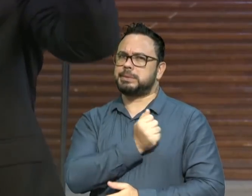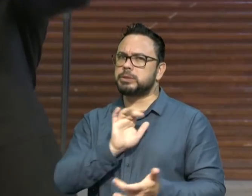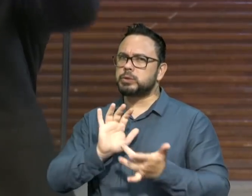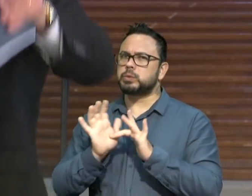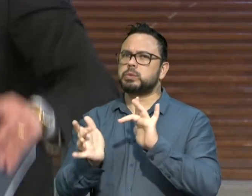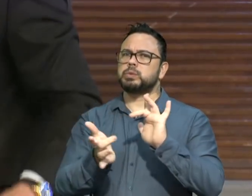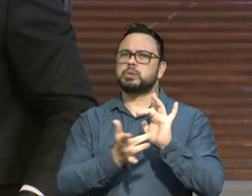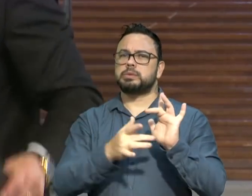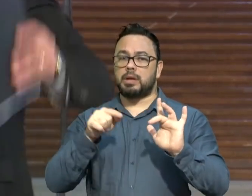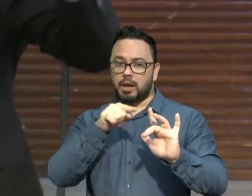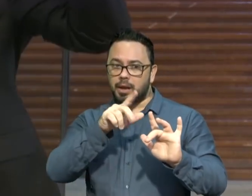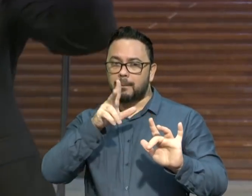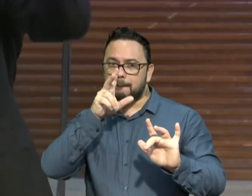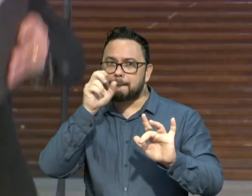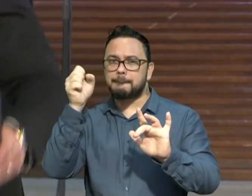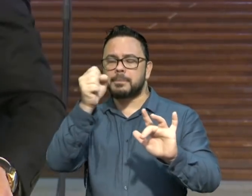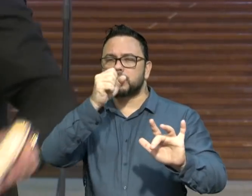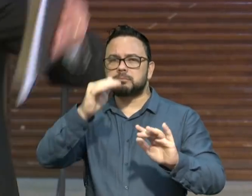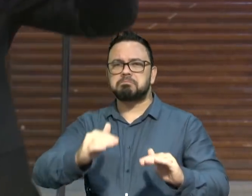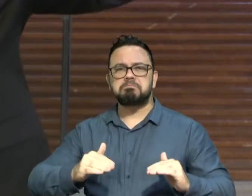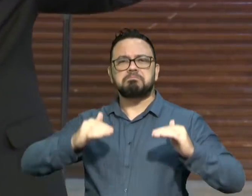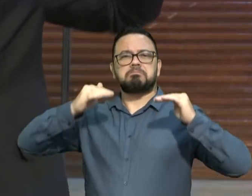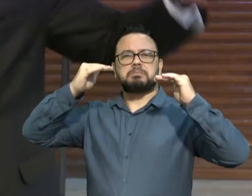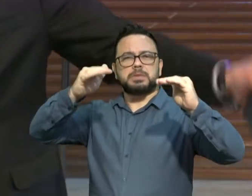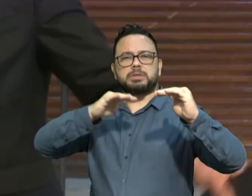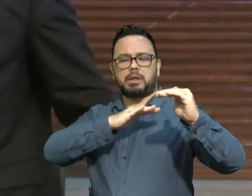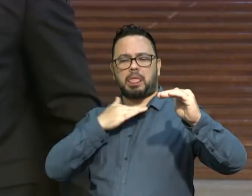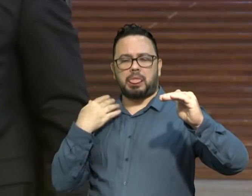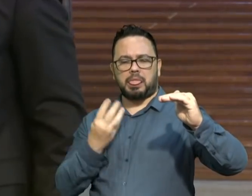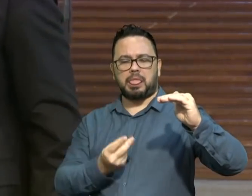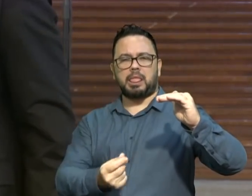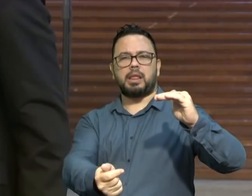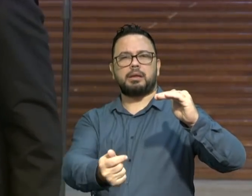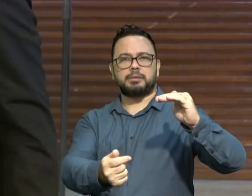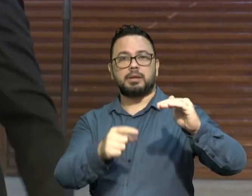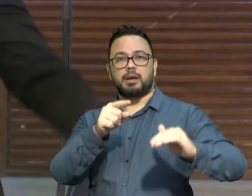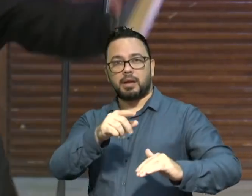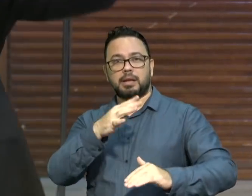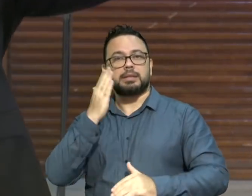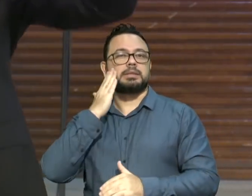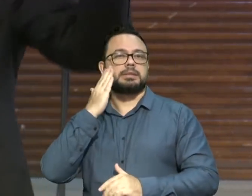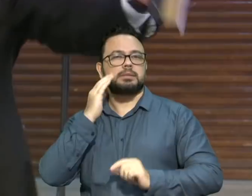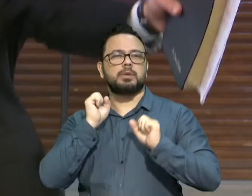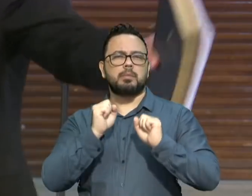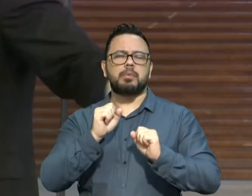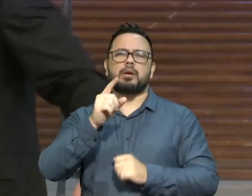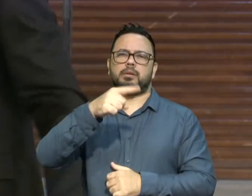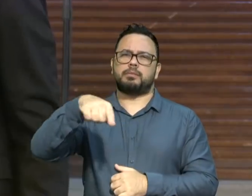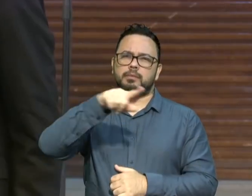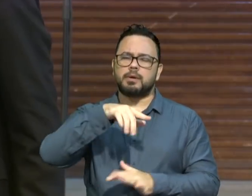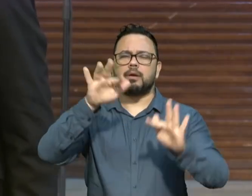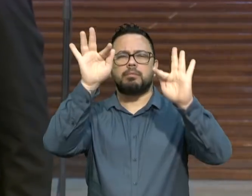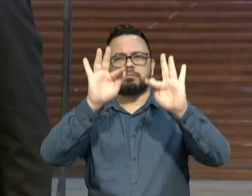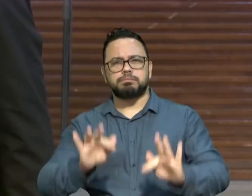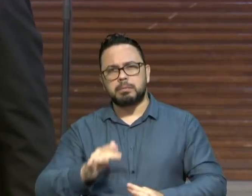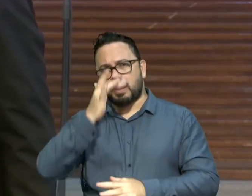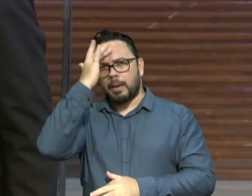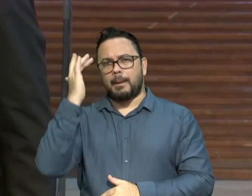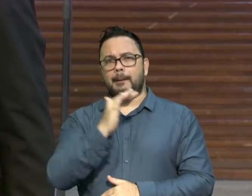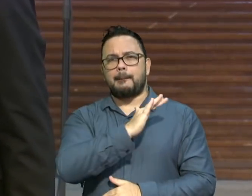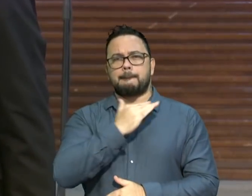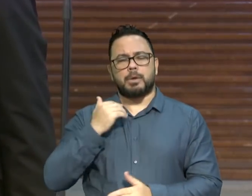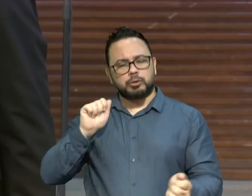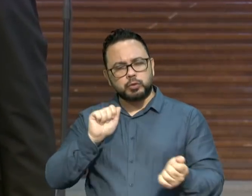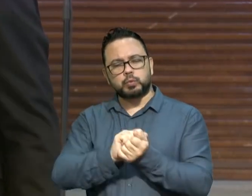aquele que tem poder sobre a morte autoridade só aquele que passou pela pela Sepultura pode dizer feliz e bem aventurado aquele que morre